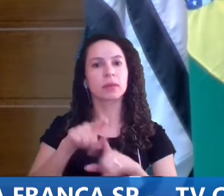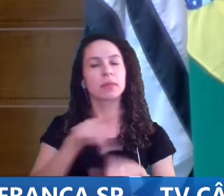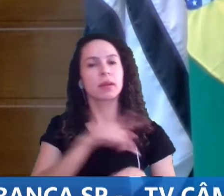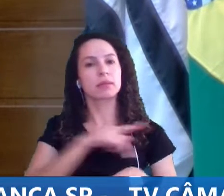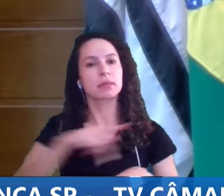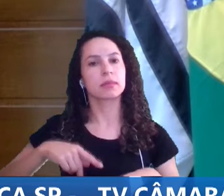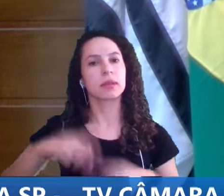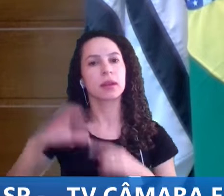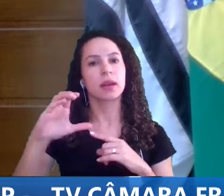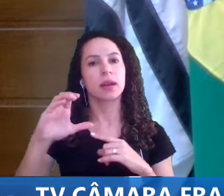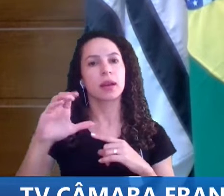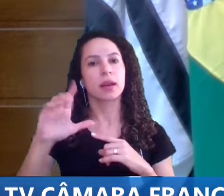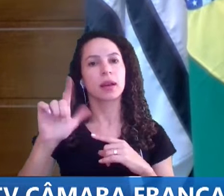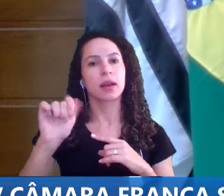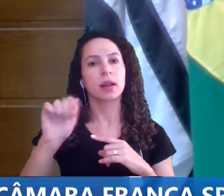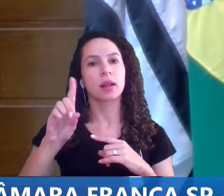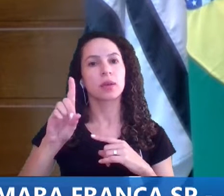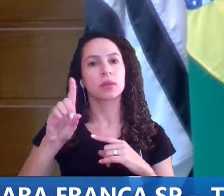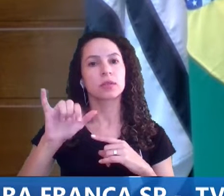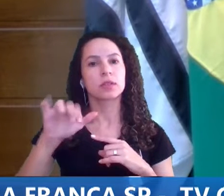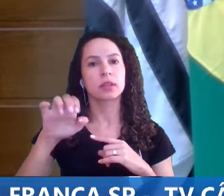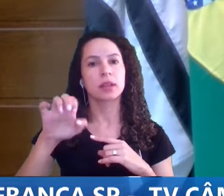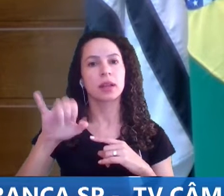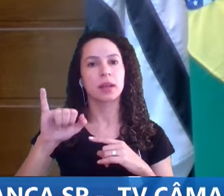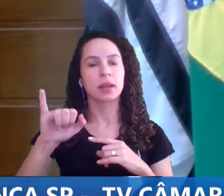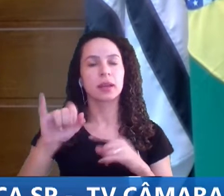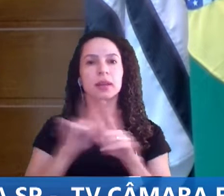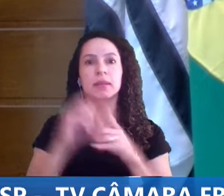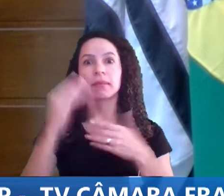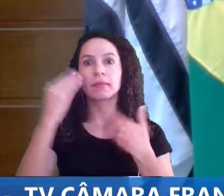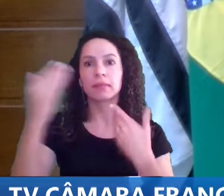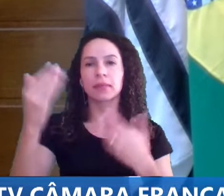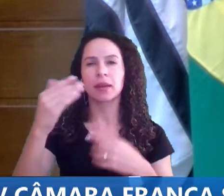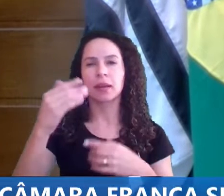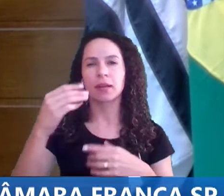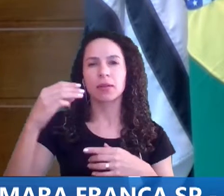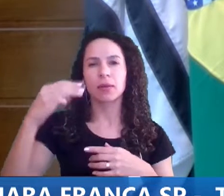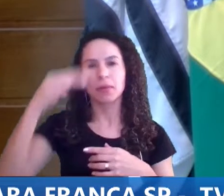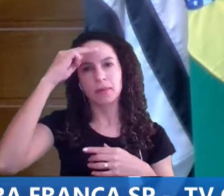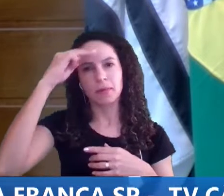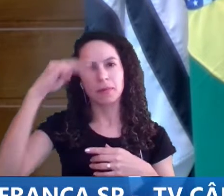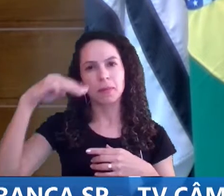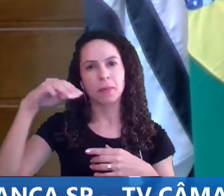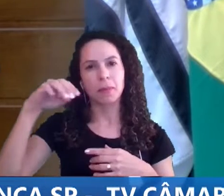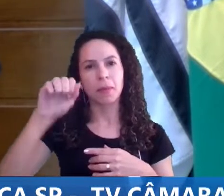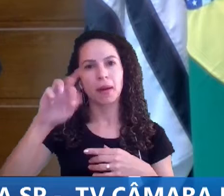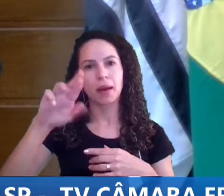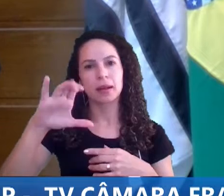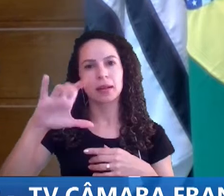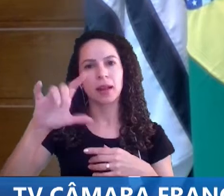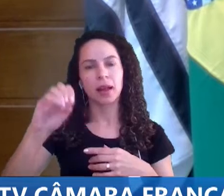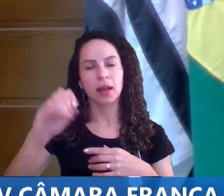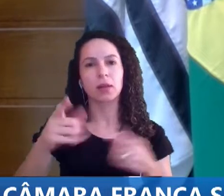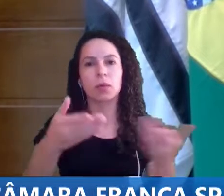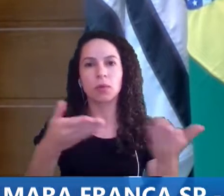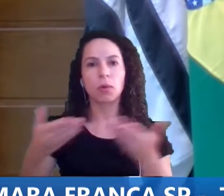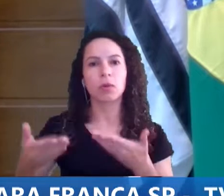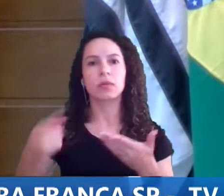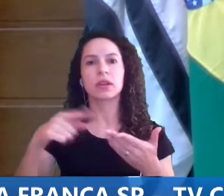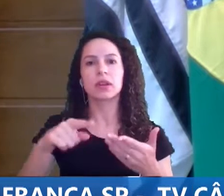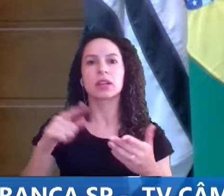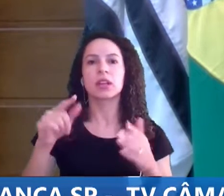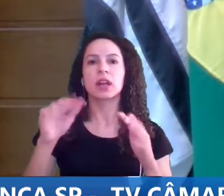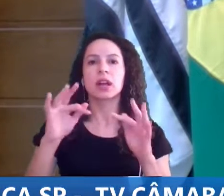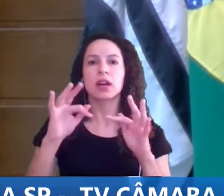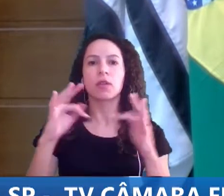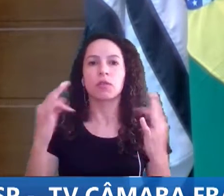Rocha, e agradeço também ao vereador Marcelo Tide pela oportunidade, pelo convite feito ao Fórum Municipal de Prevenção e